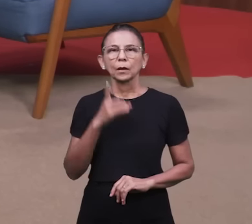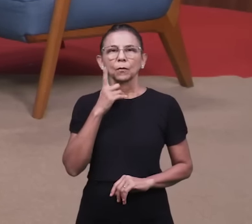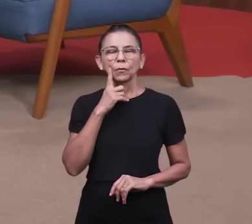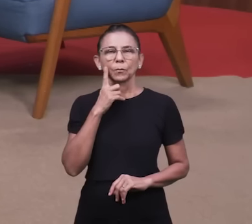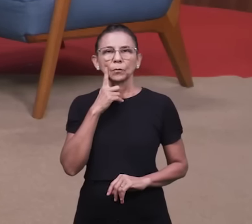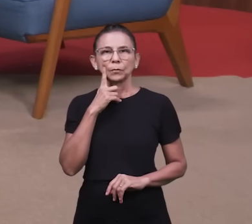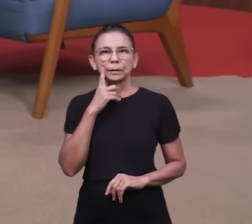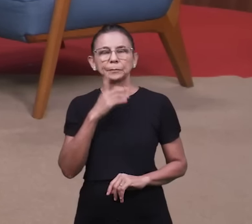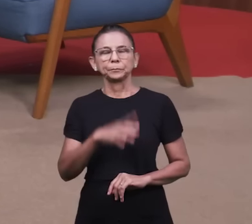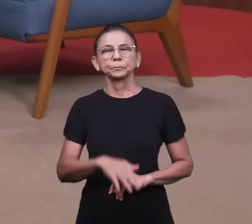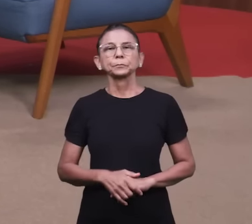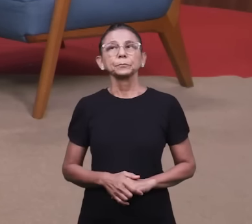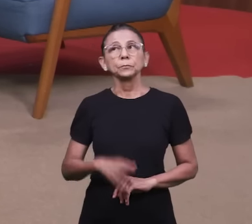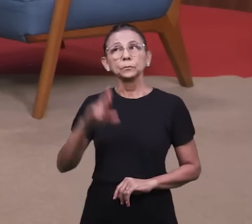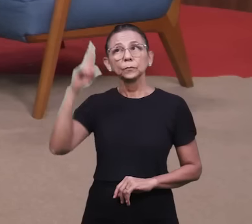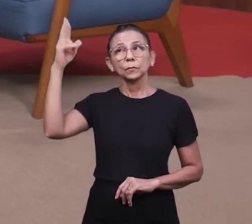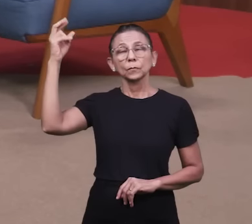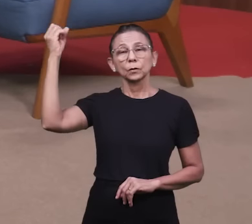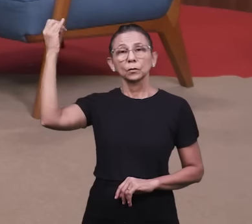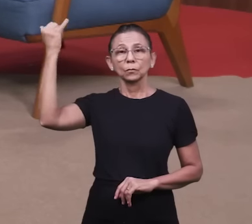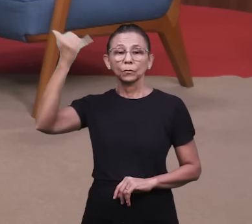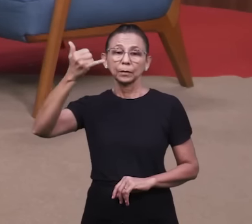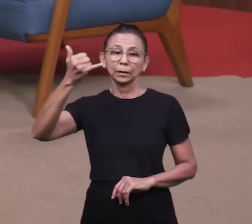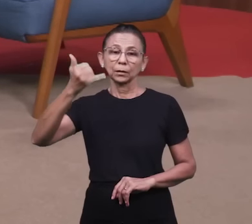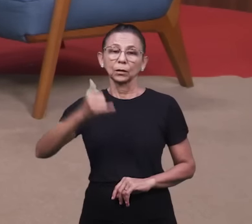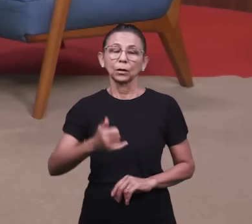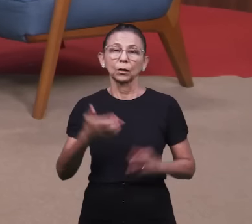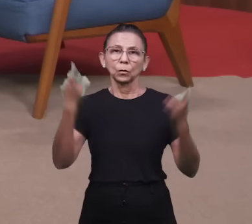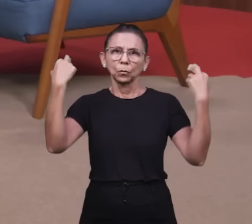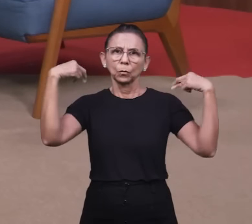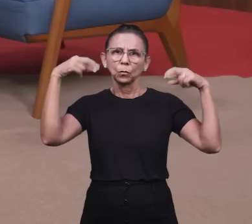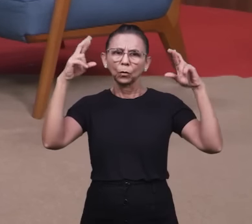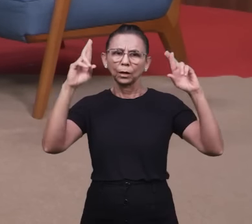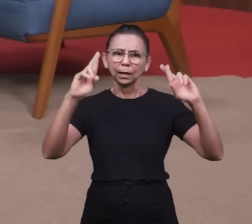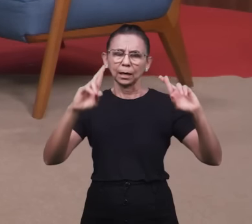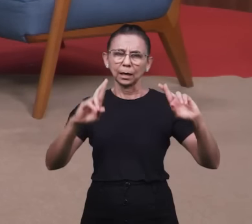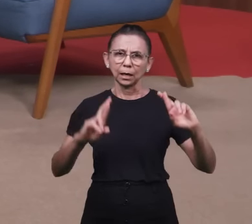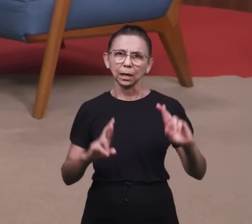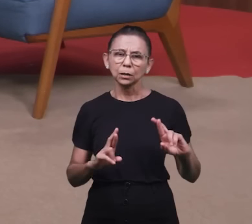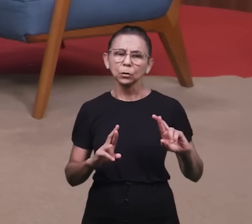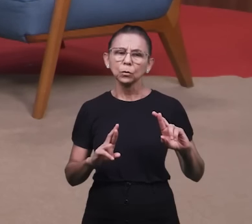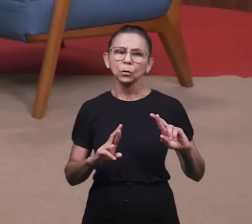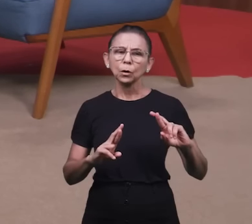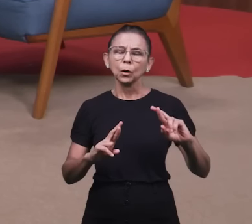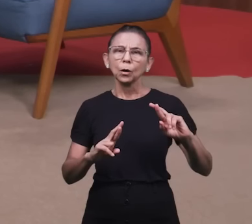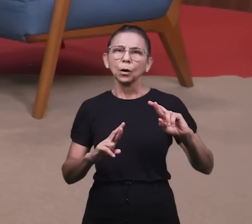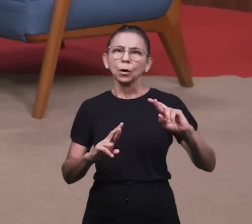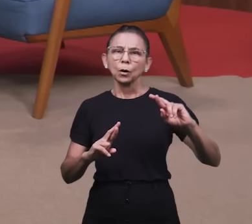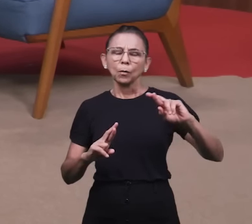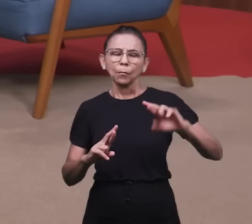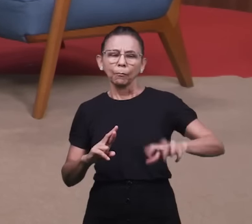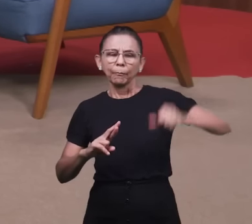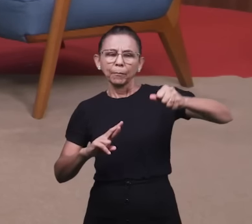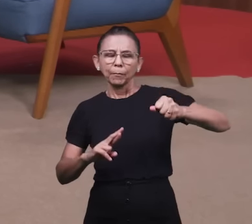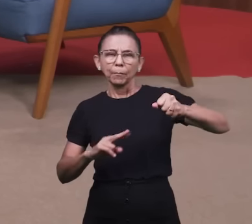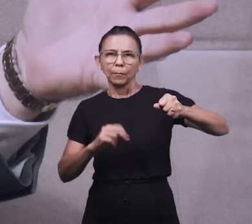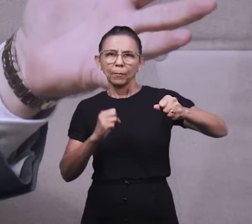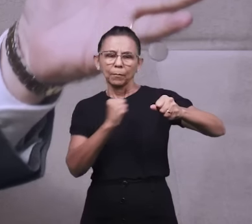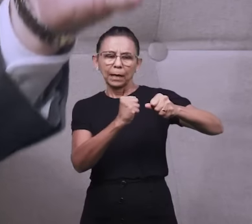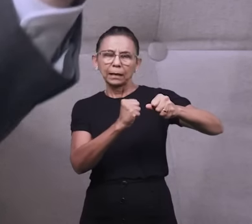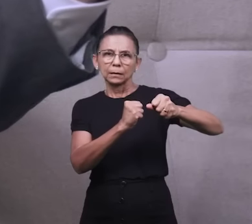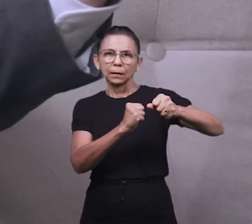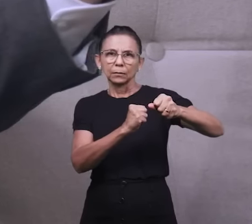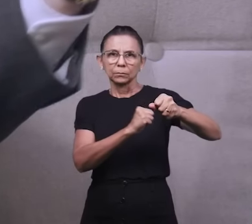o sangue né quando se orienta que matasse o cordeiro passasse o sangue nos umbrais nas Vegas as portas